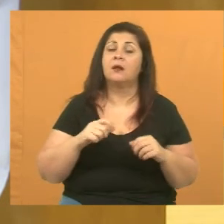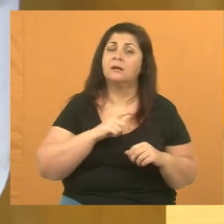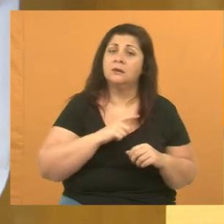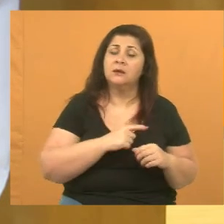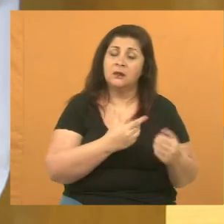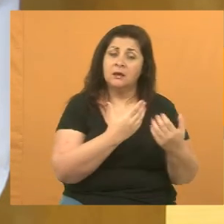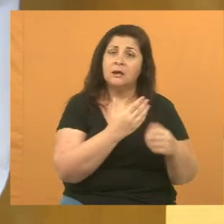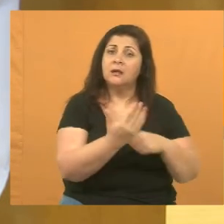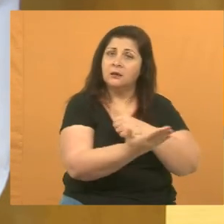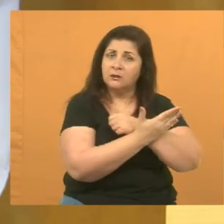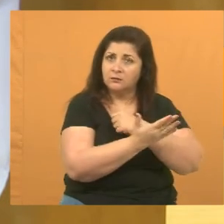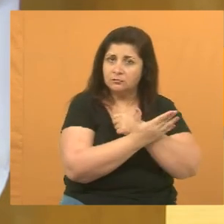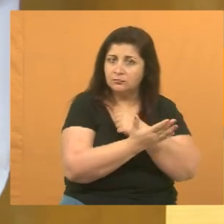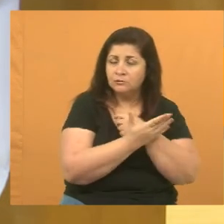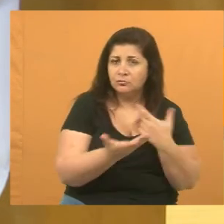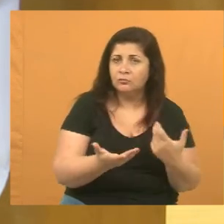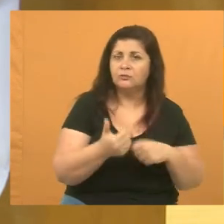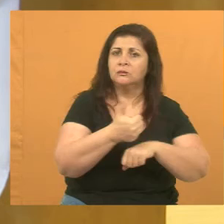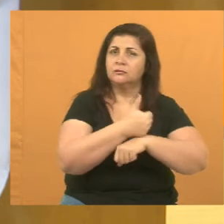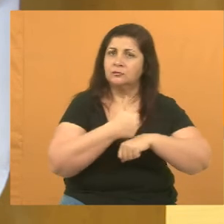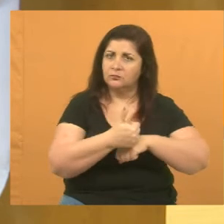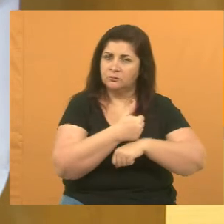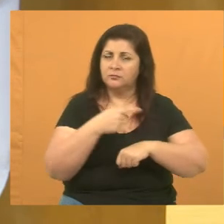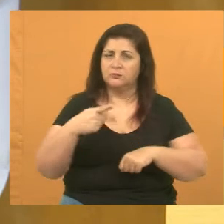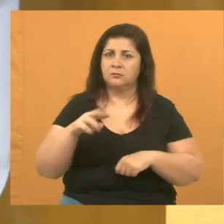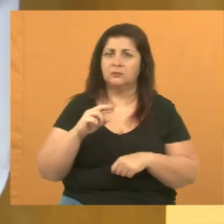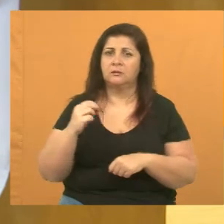Prolar, que terão lá os profissionais para